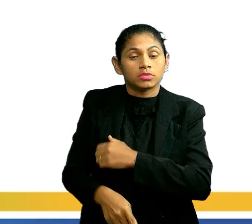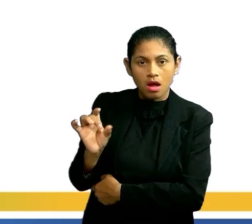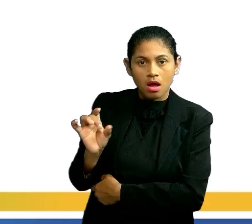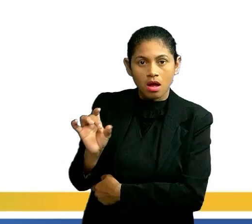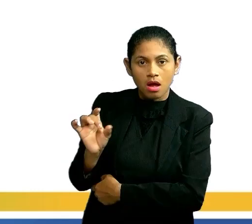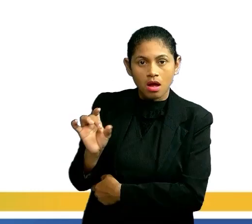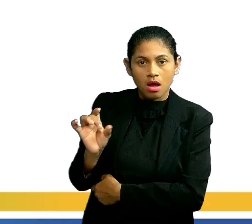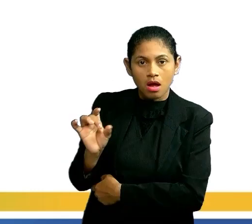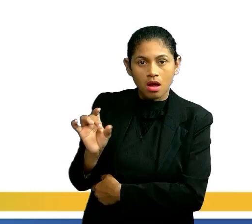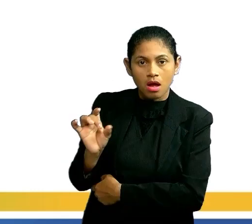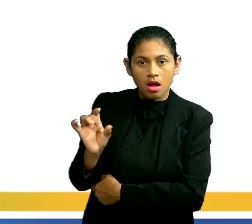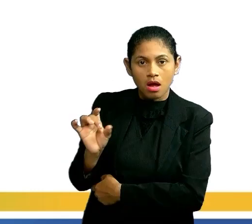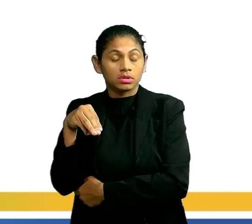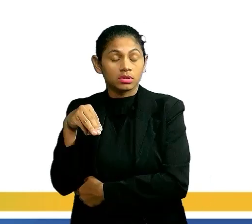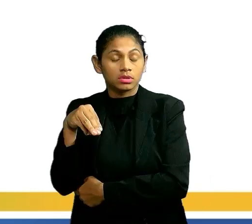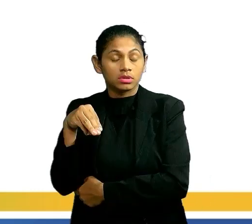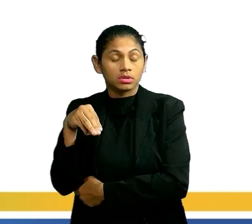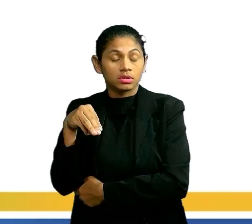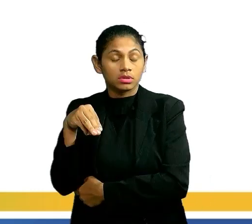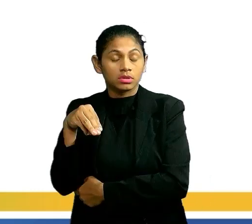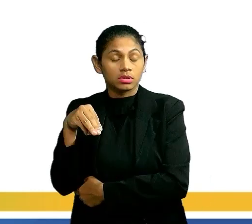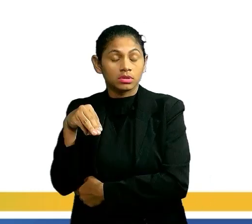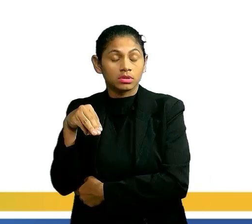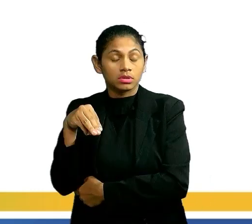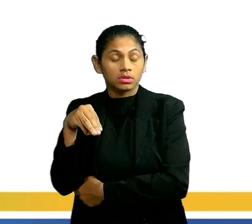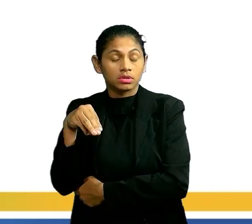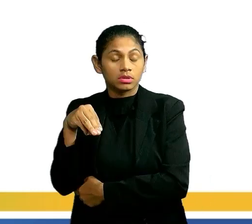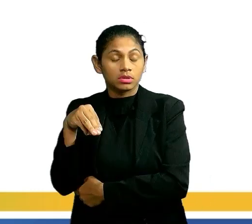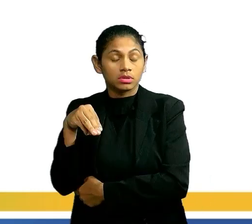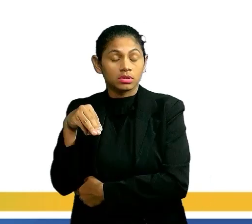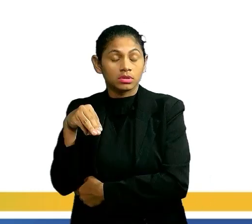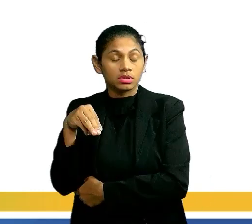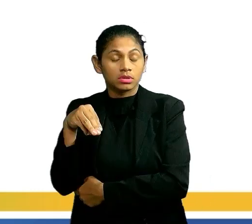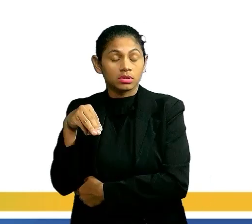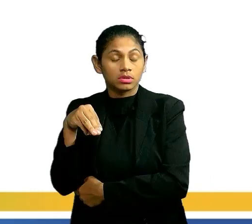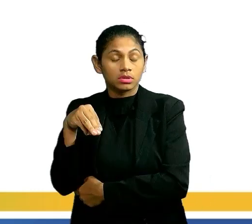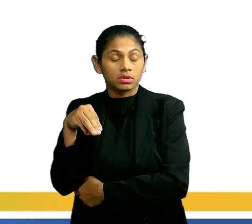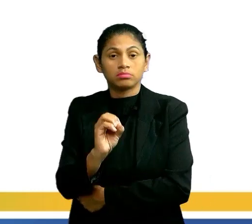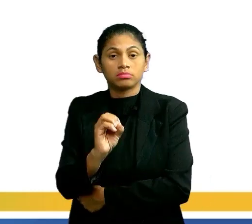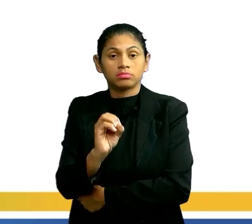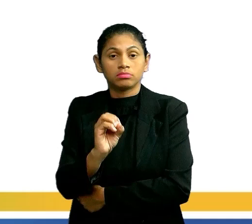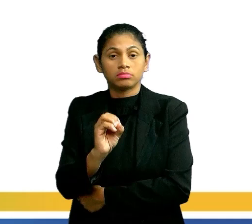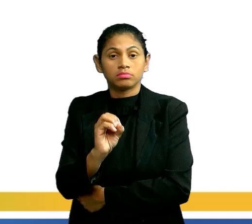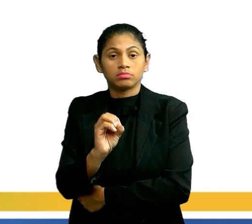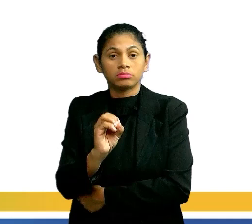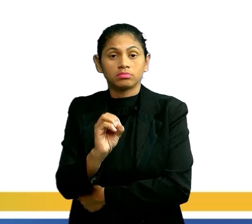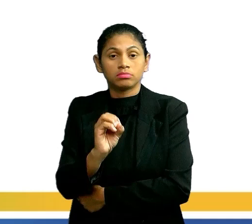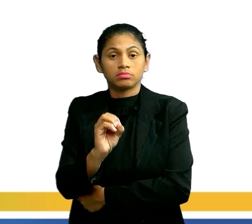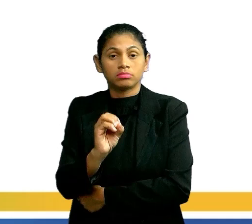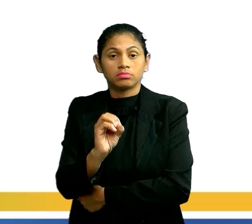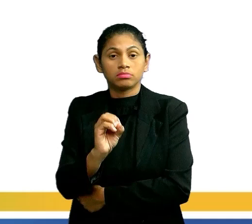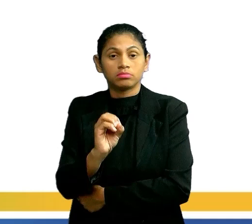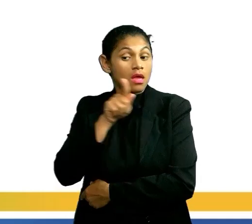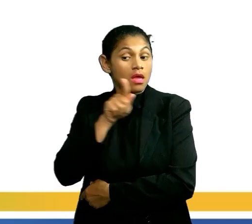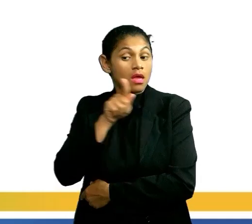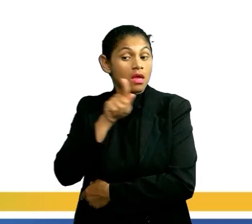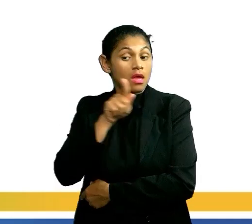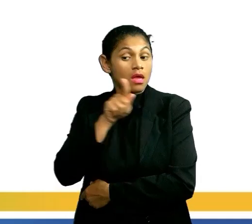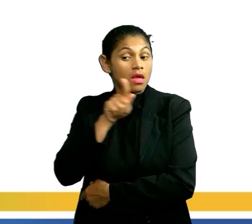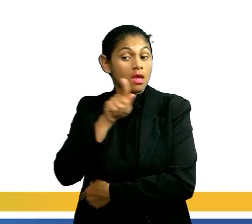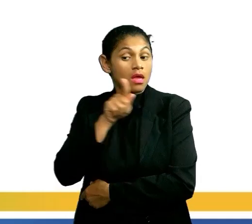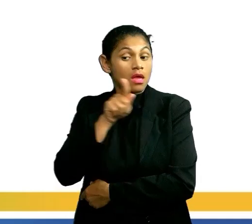tem 750 peixes. E ele quer colocar quanto? 900. E eu tenho também que o 3 é a aproximação para o